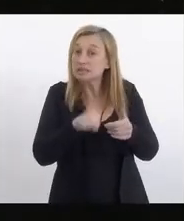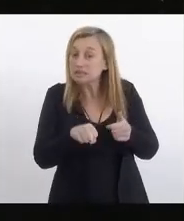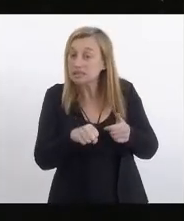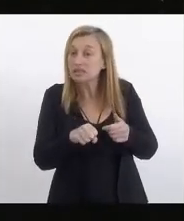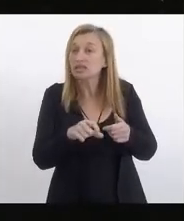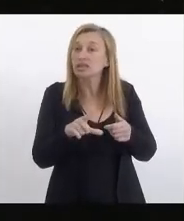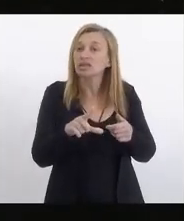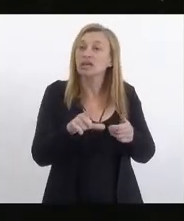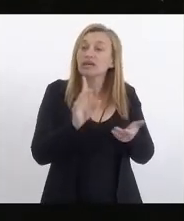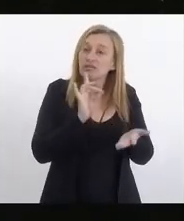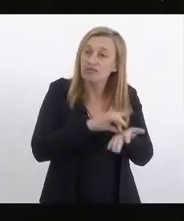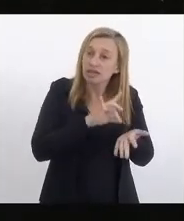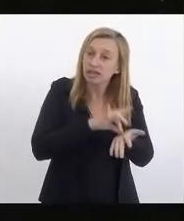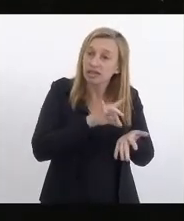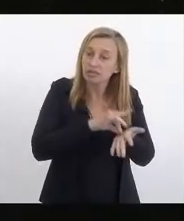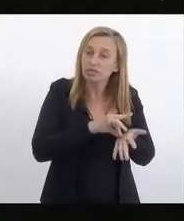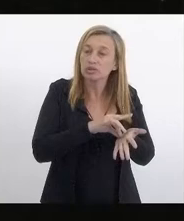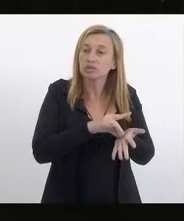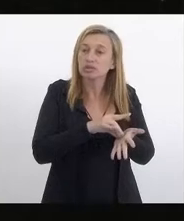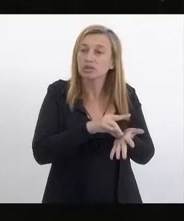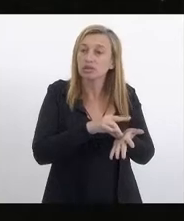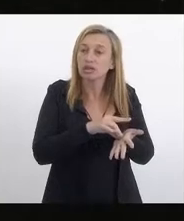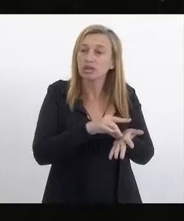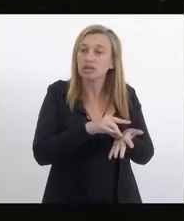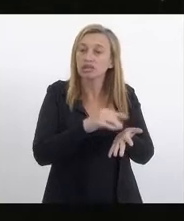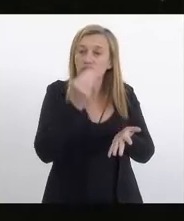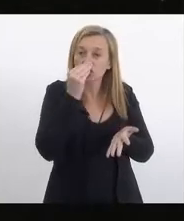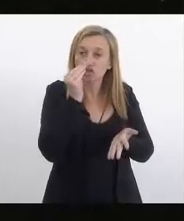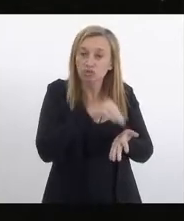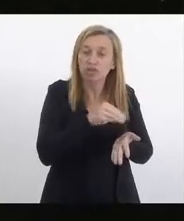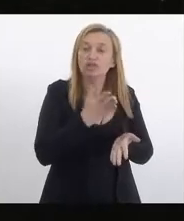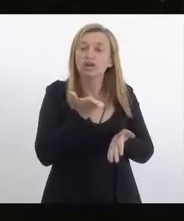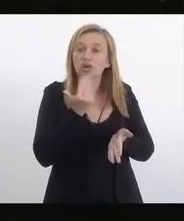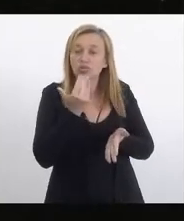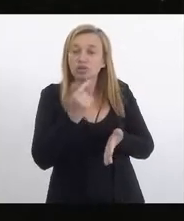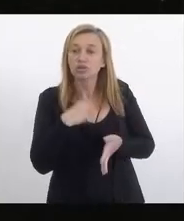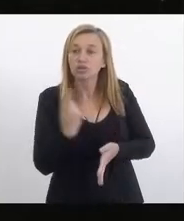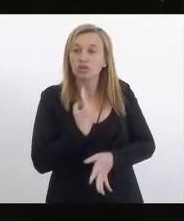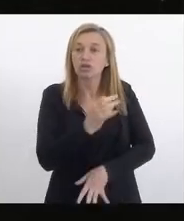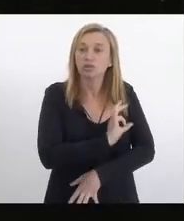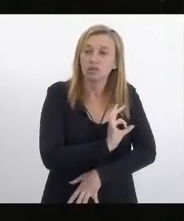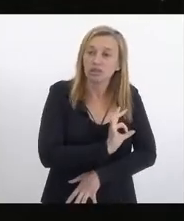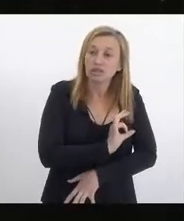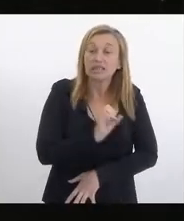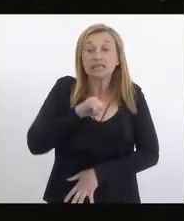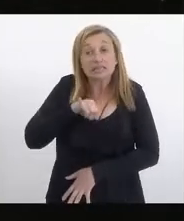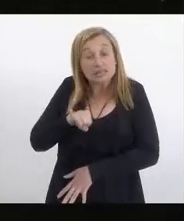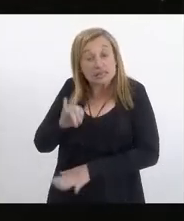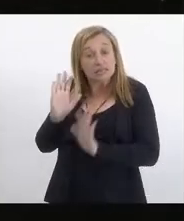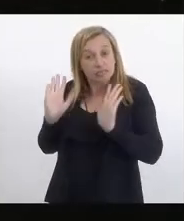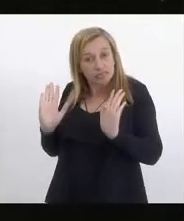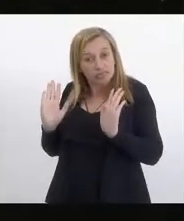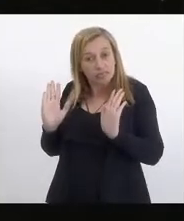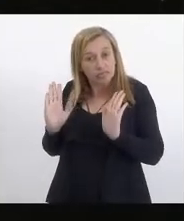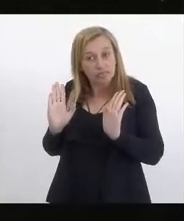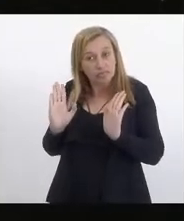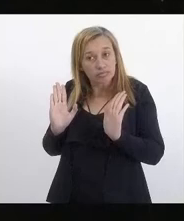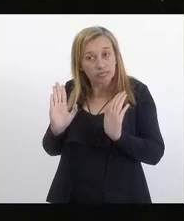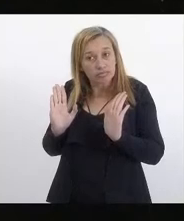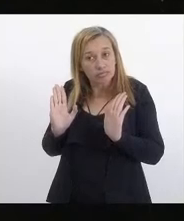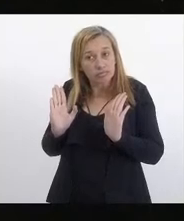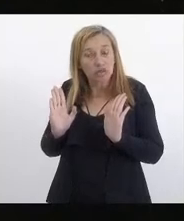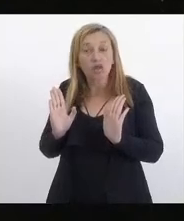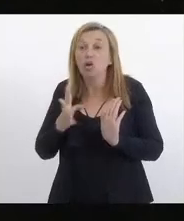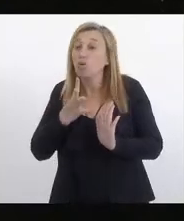existe realmente esse descaso na alimentação dos nossos policiais. Se, embora